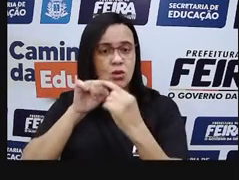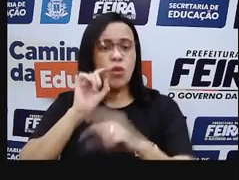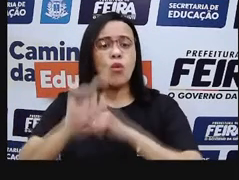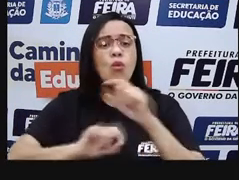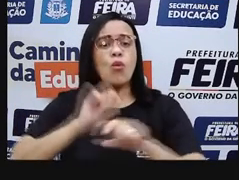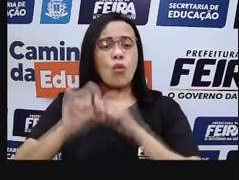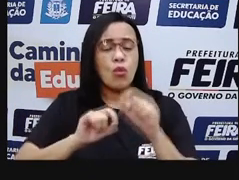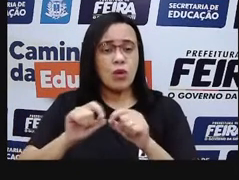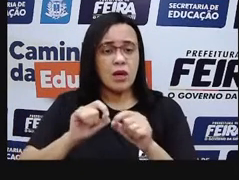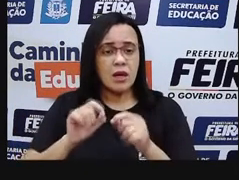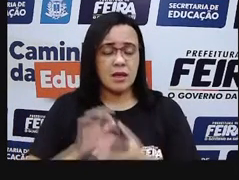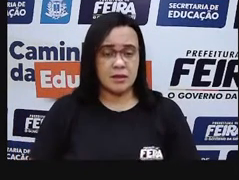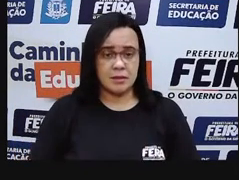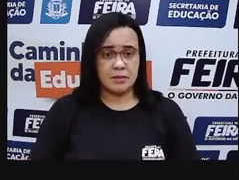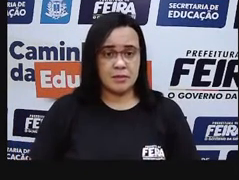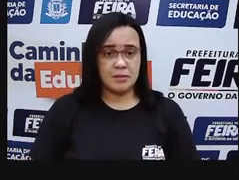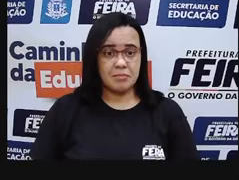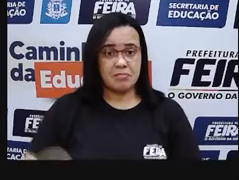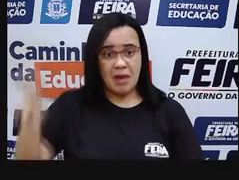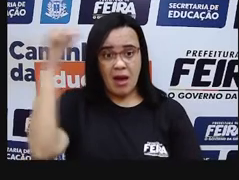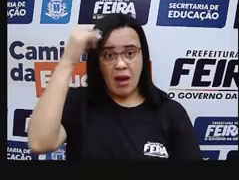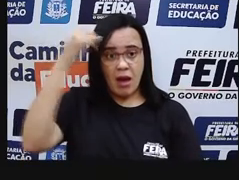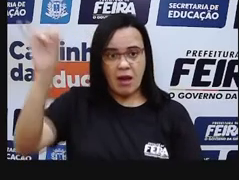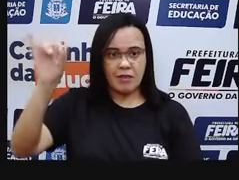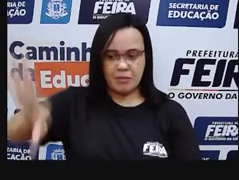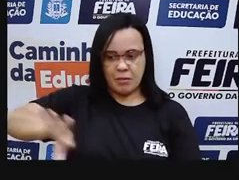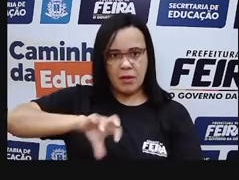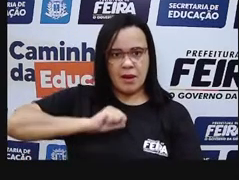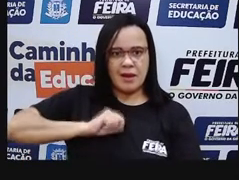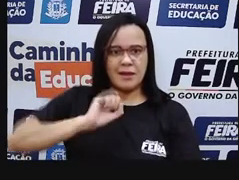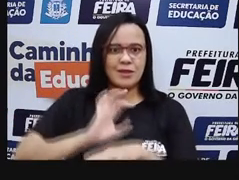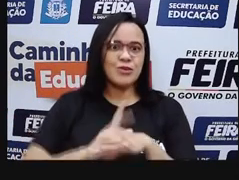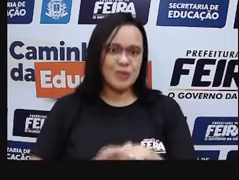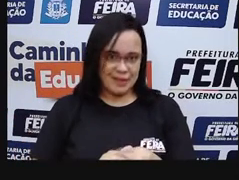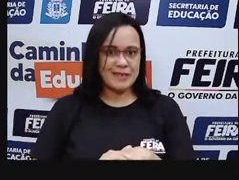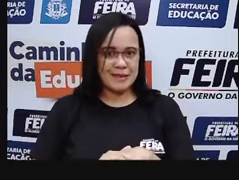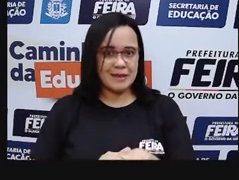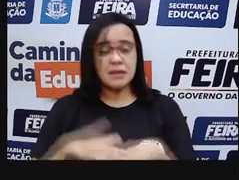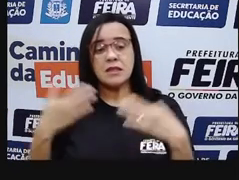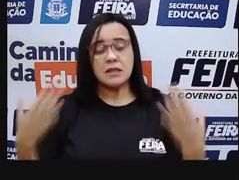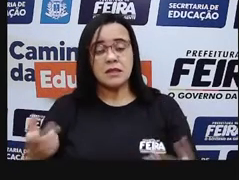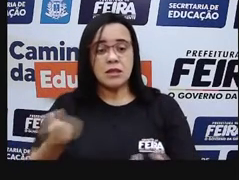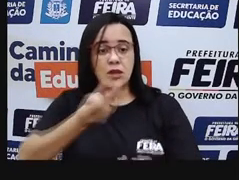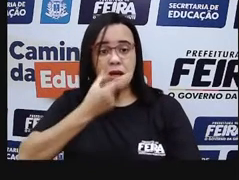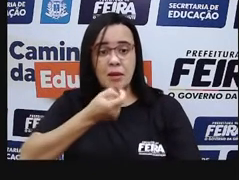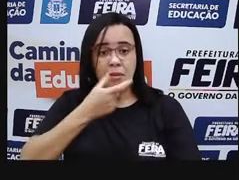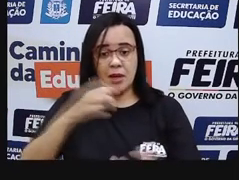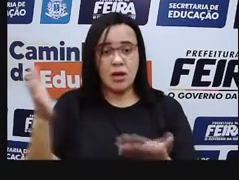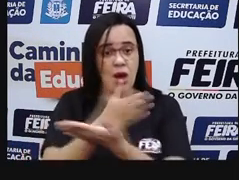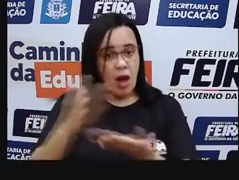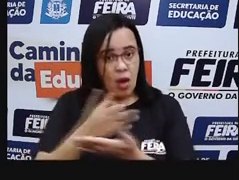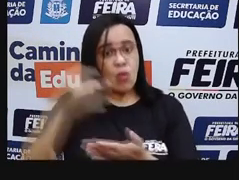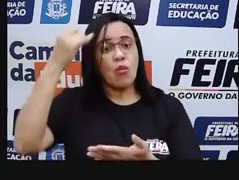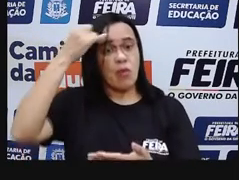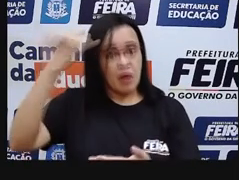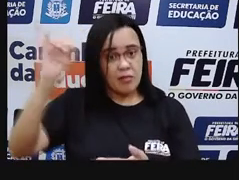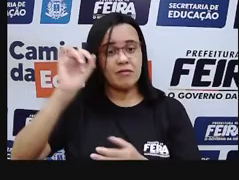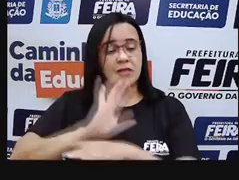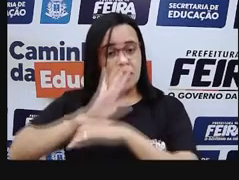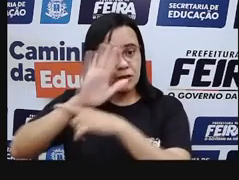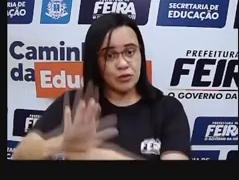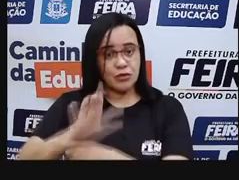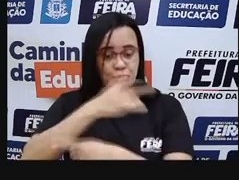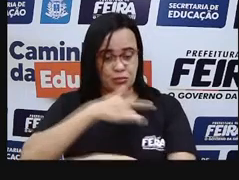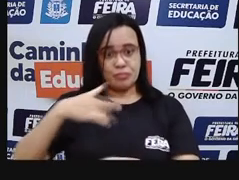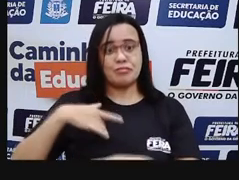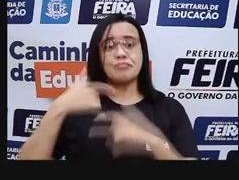O que quer dizer profilático ou preventivo né existem medicamentos que vão servir para prevenir das doenças